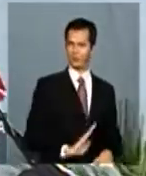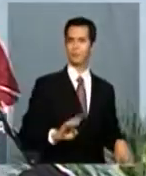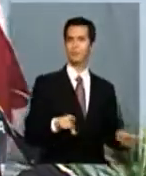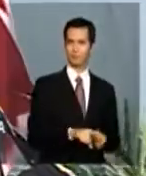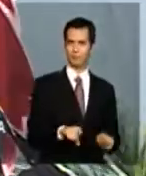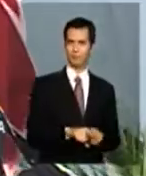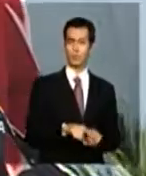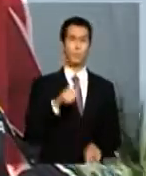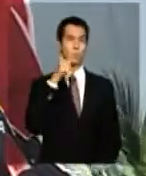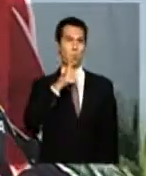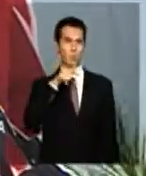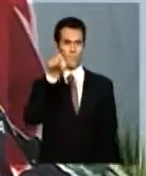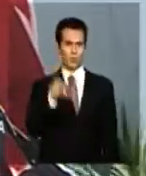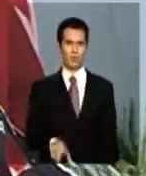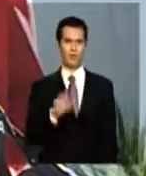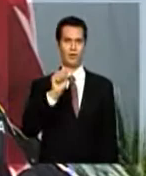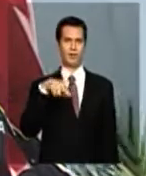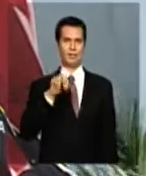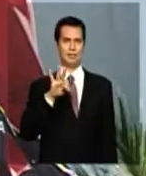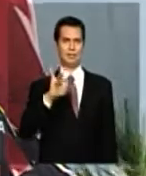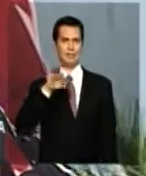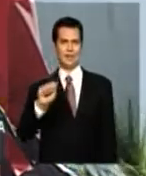uma heroína que